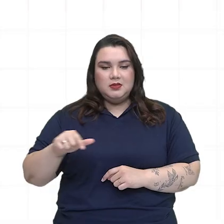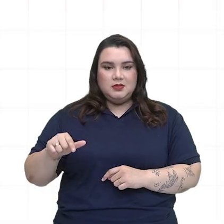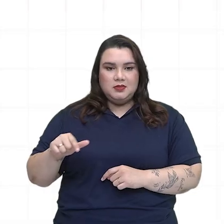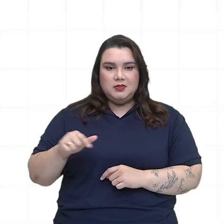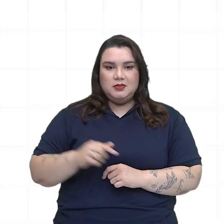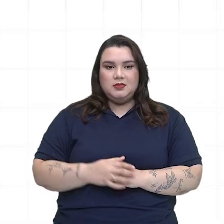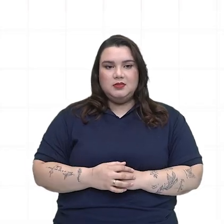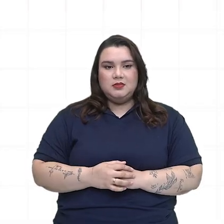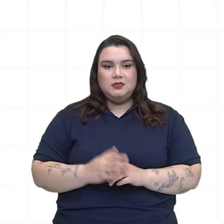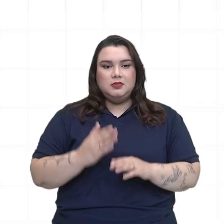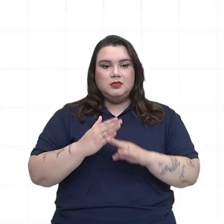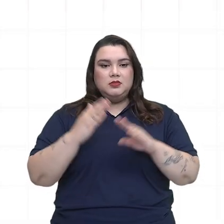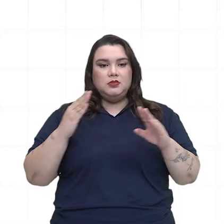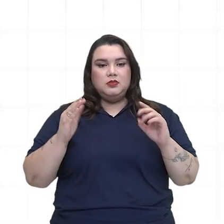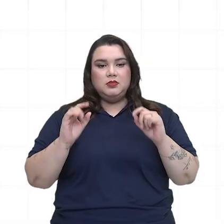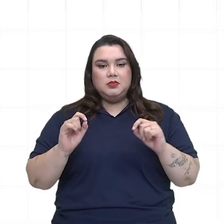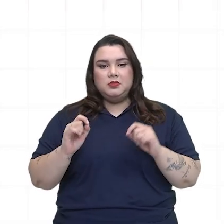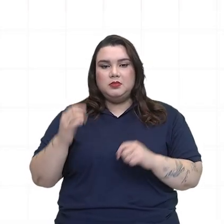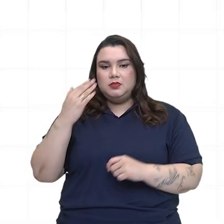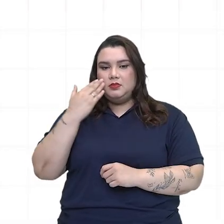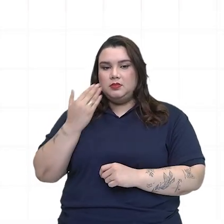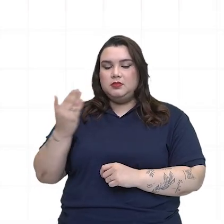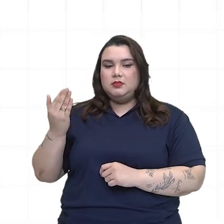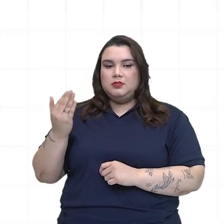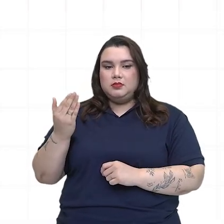quanto você encontrou? Olha,